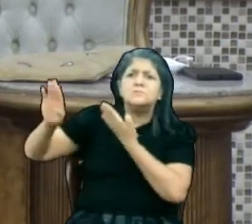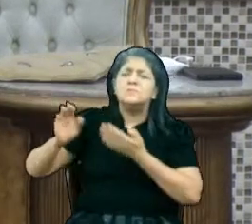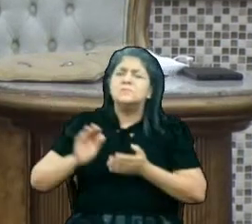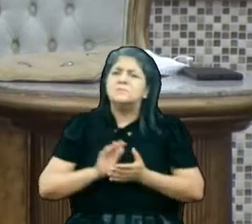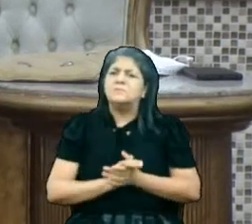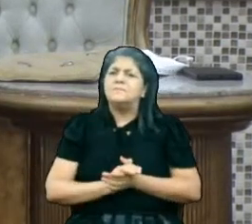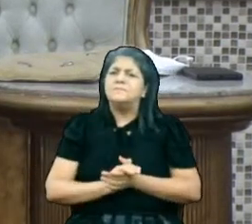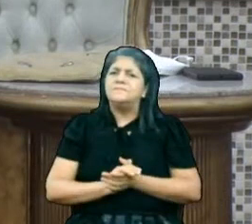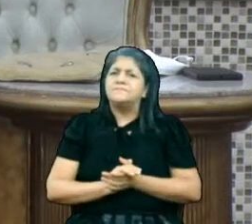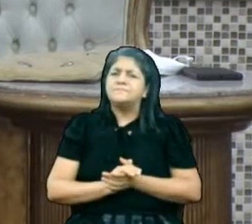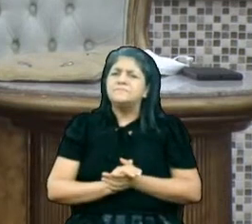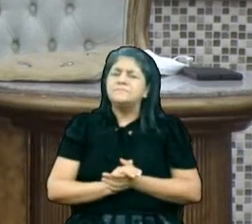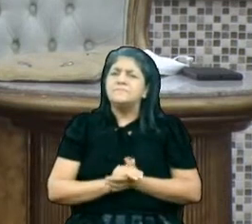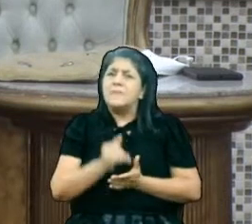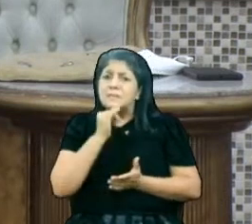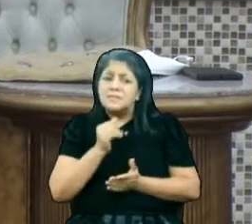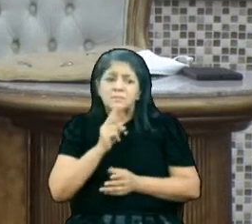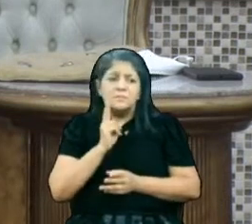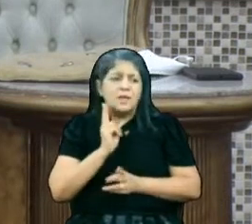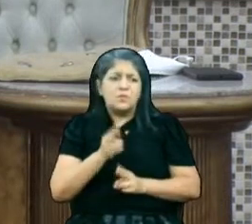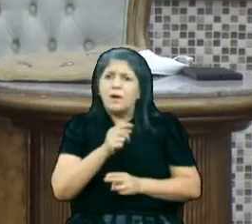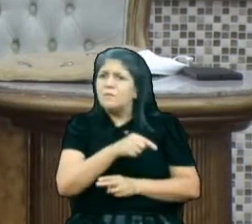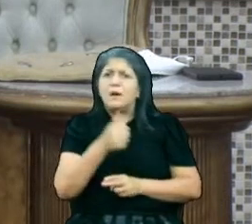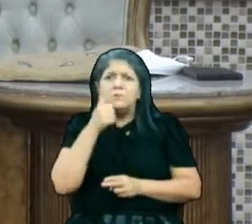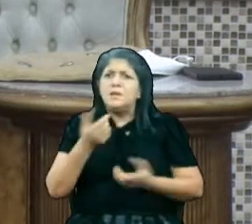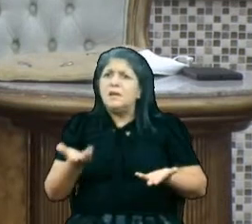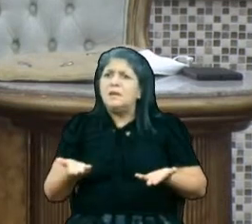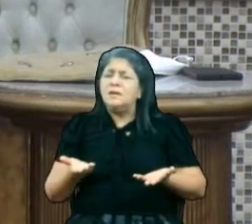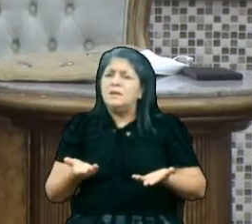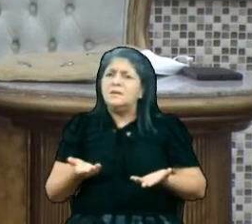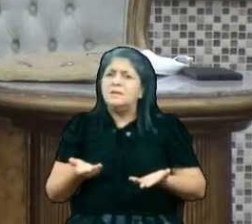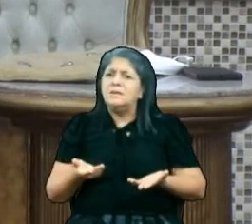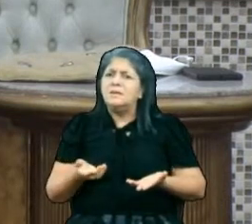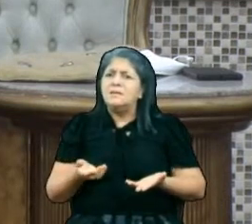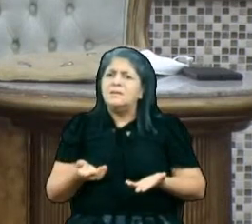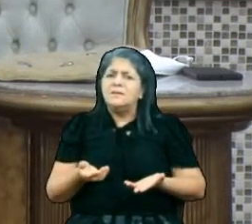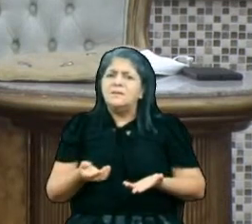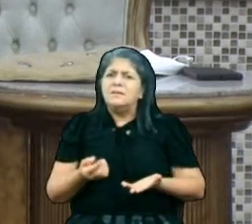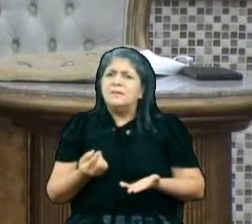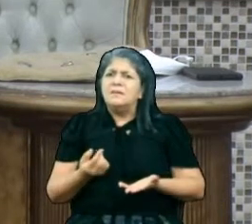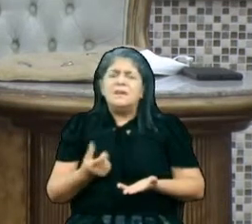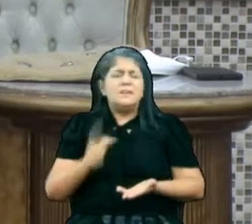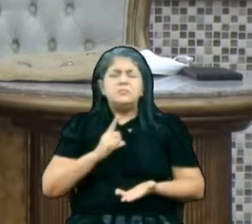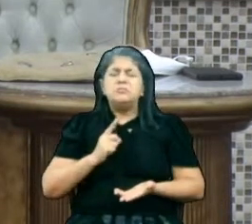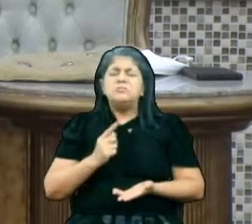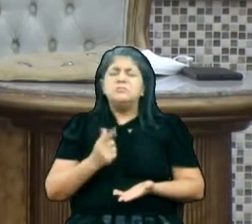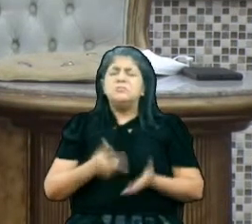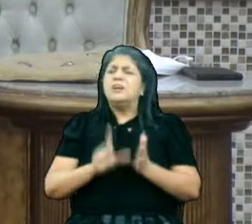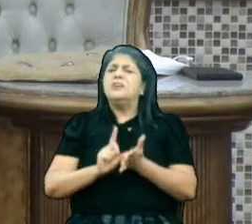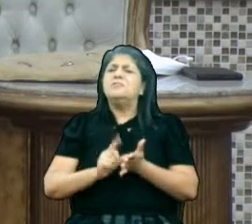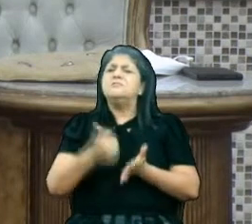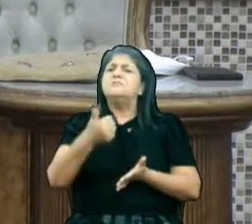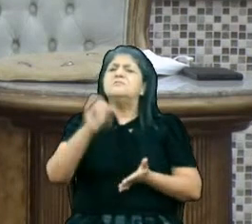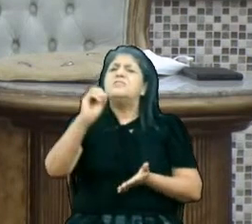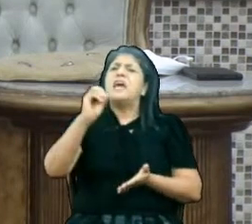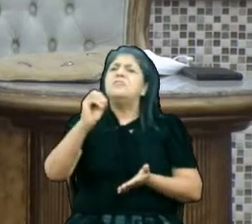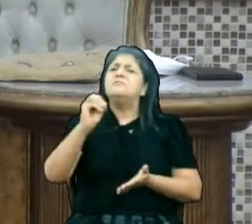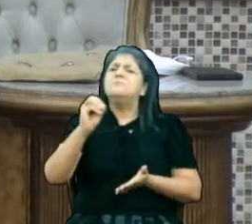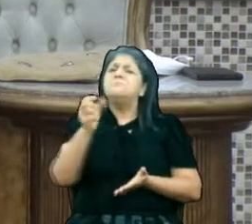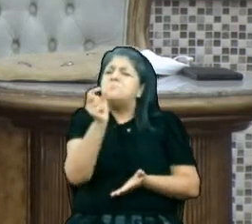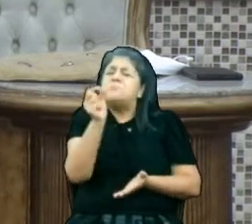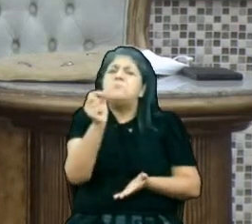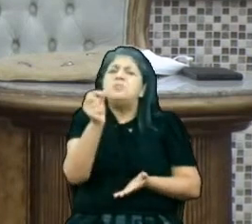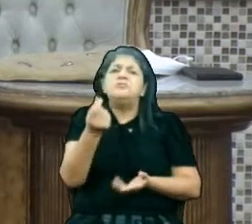Oi e essa mulher Moscou com diligência ela varreu a casa e ela buscou o com diligência até encontrar aquela moeda de